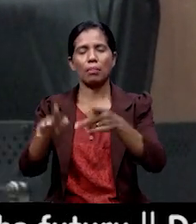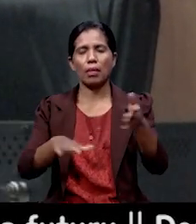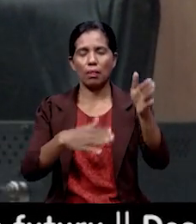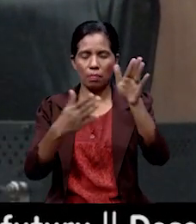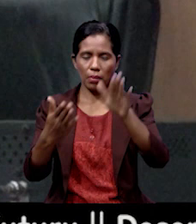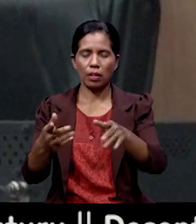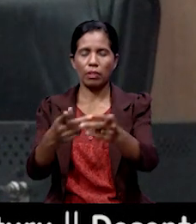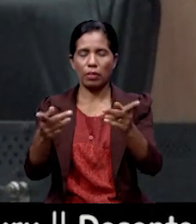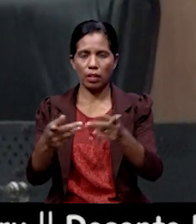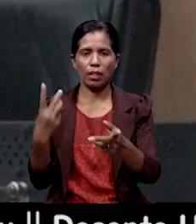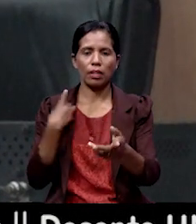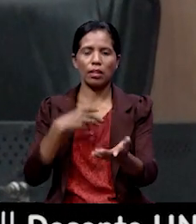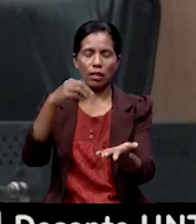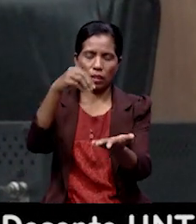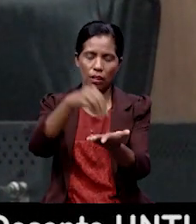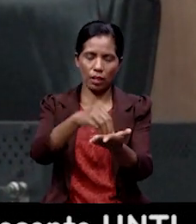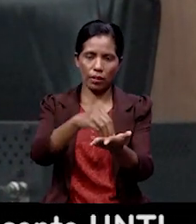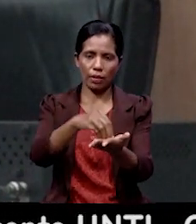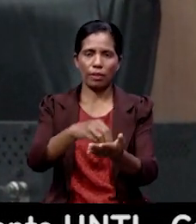fatin nebema kita tau,